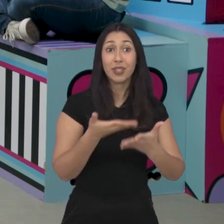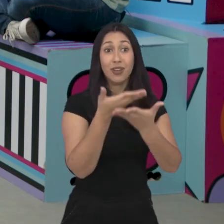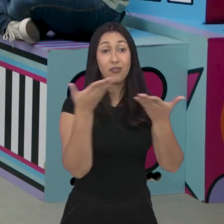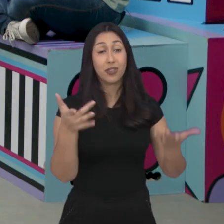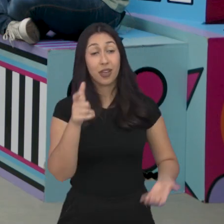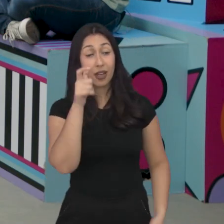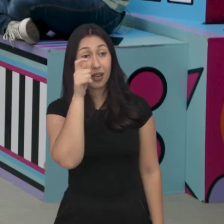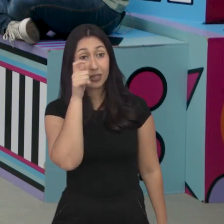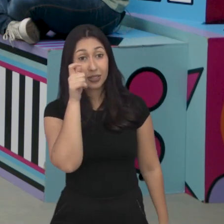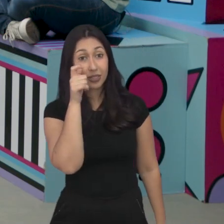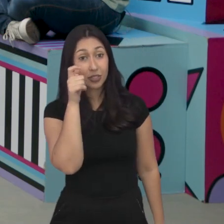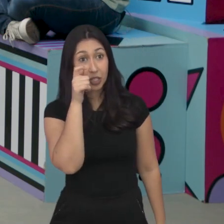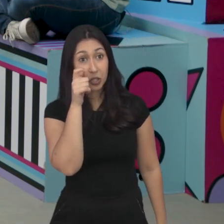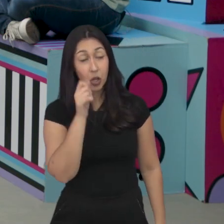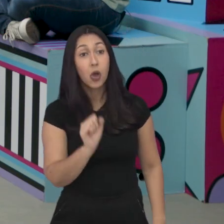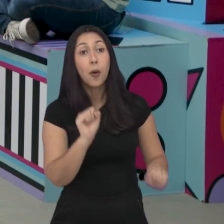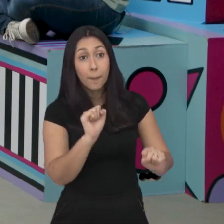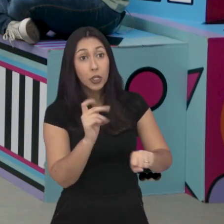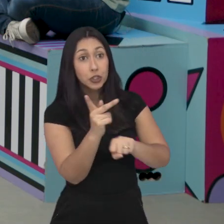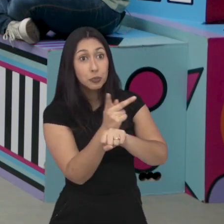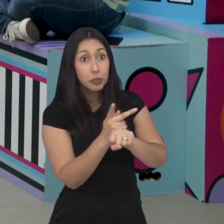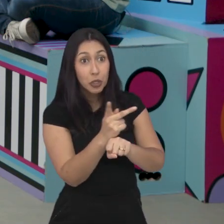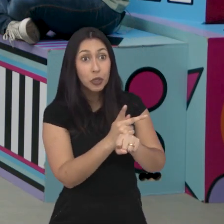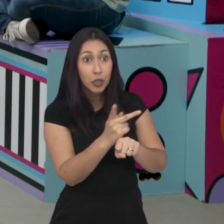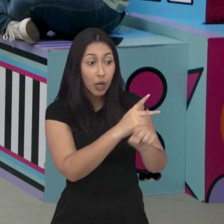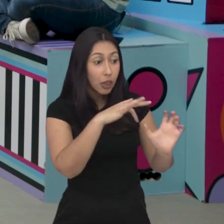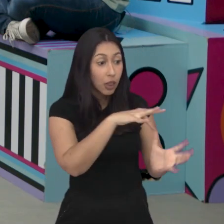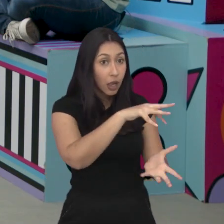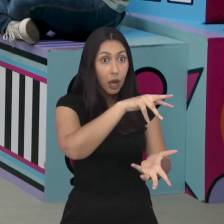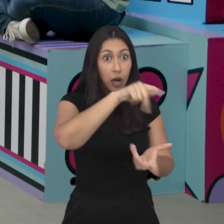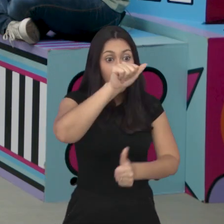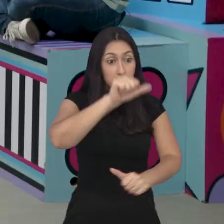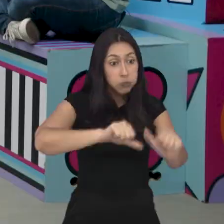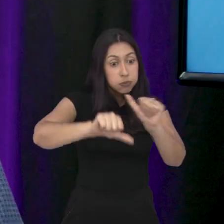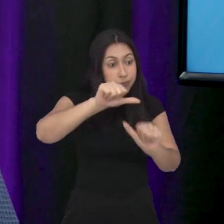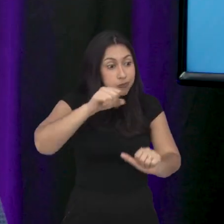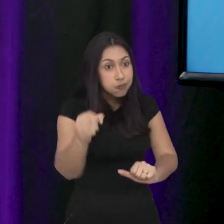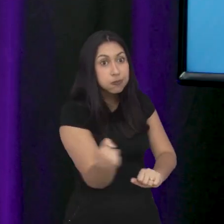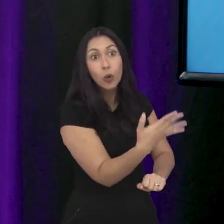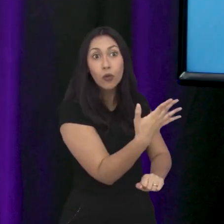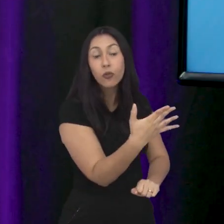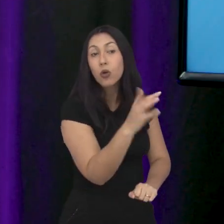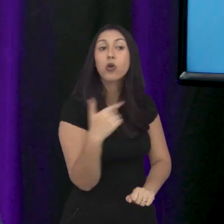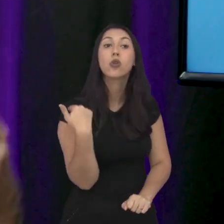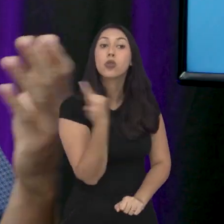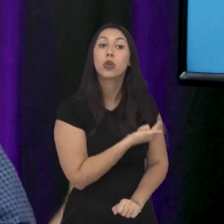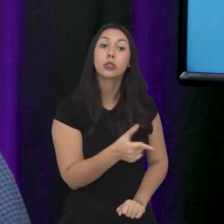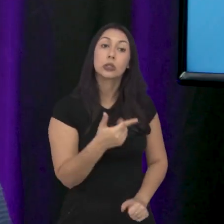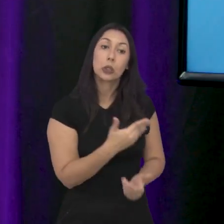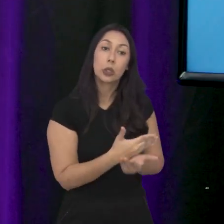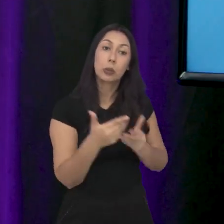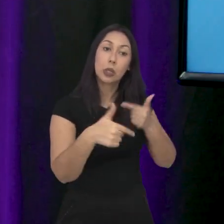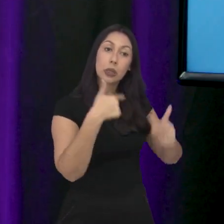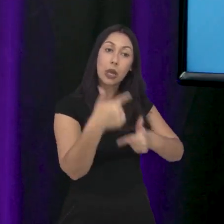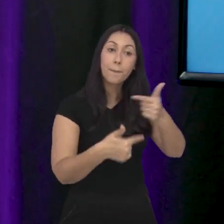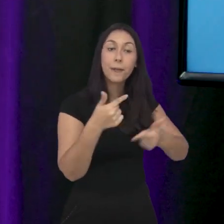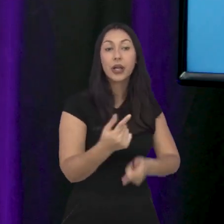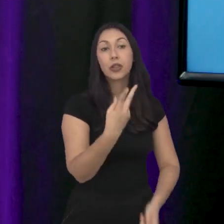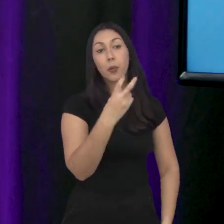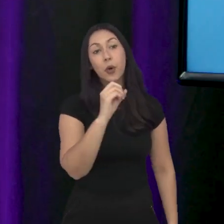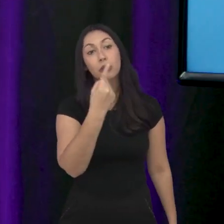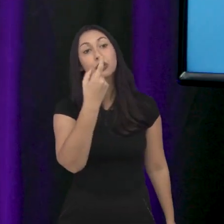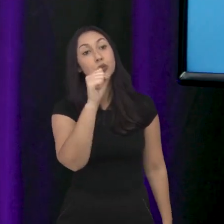primeiro, todos que estão nos ouvindo, procurar nas redes Regeneração Global. Nós somos uma organização social que iniciamos os trabalhos aqui